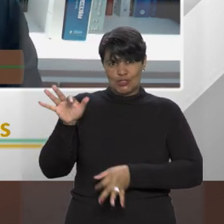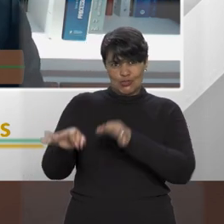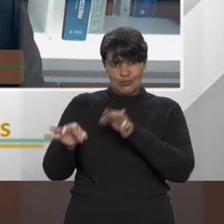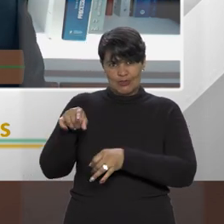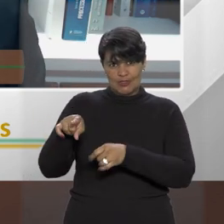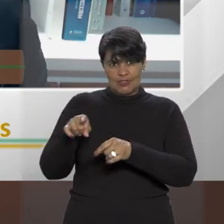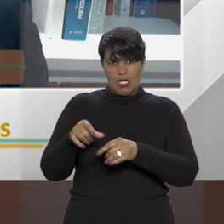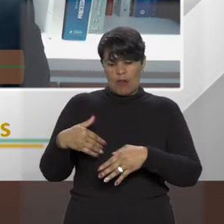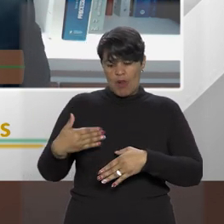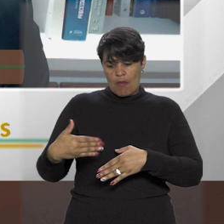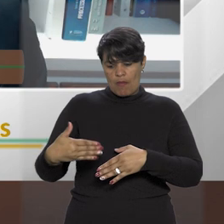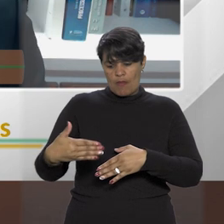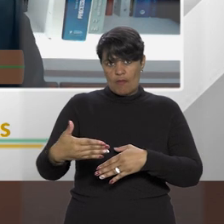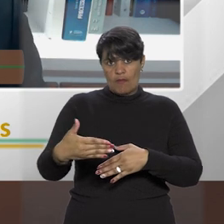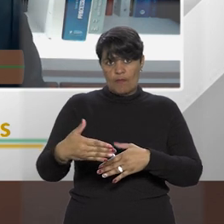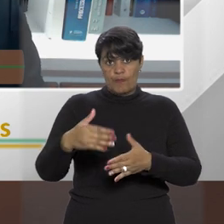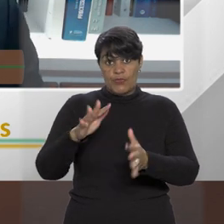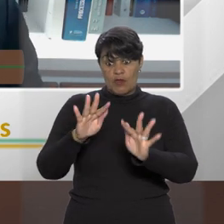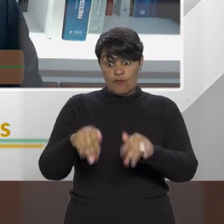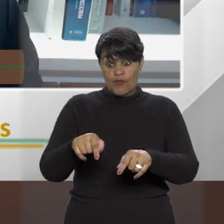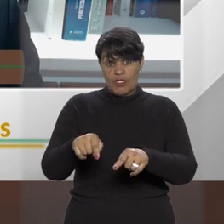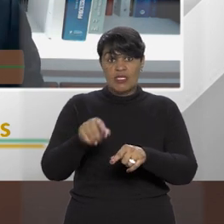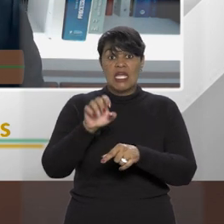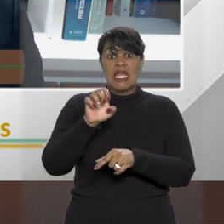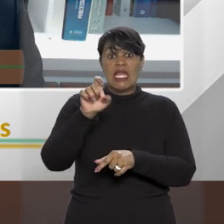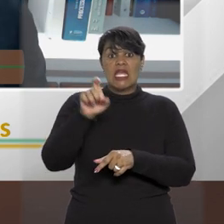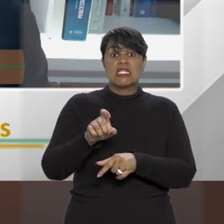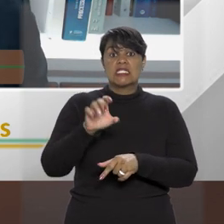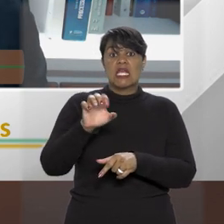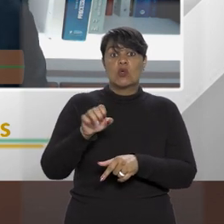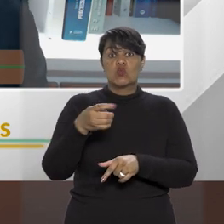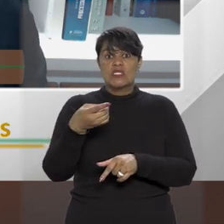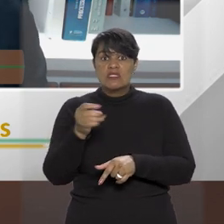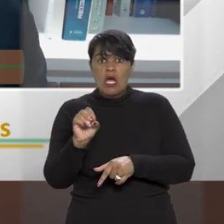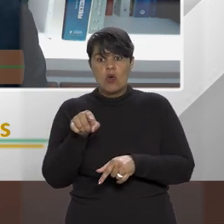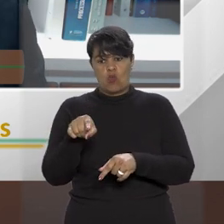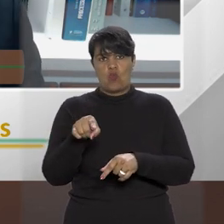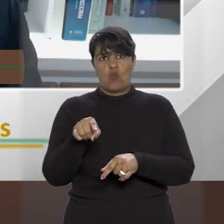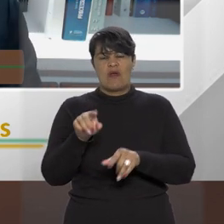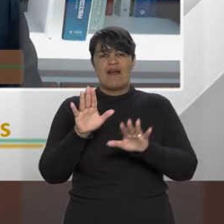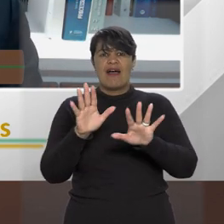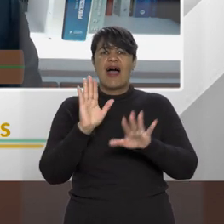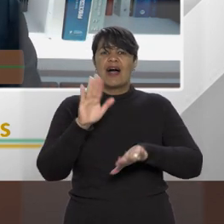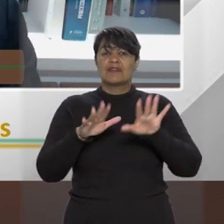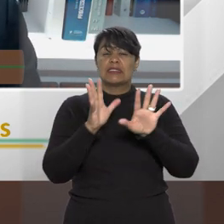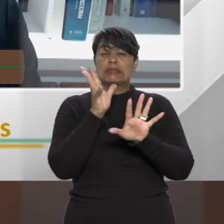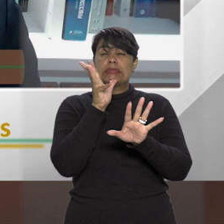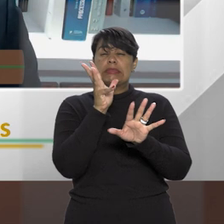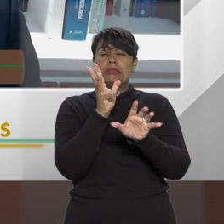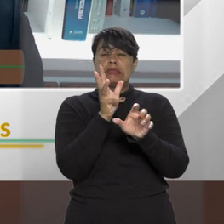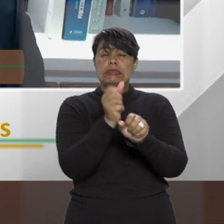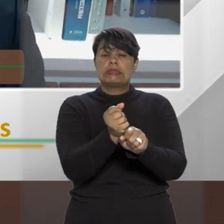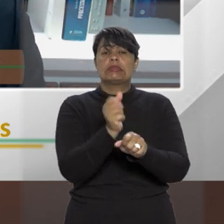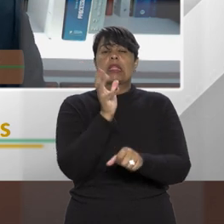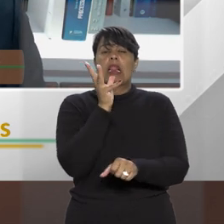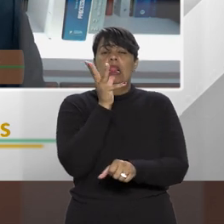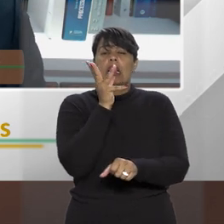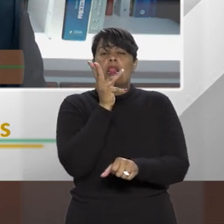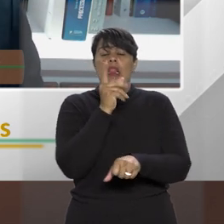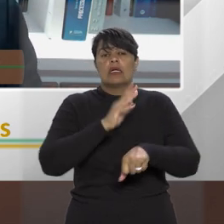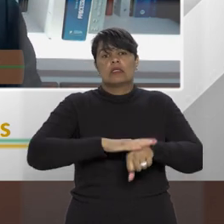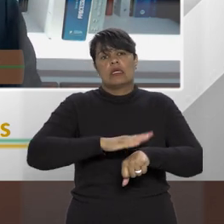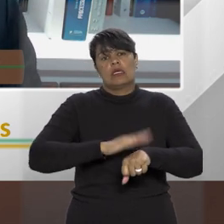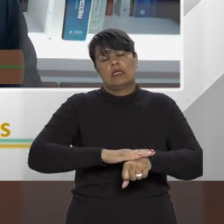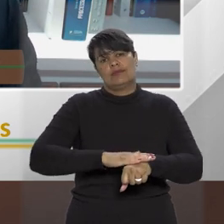justiça demora o triplo do tempo na fase de execução que na fase de conhecimento. Então, é interessante a gente